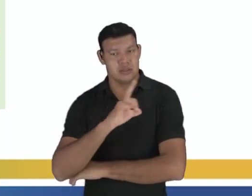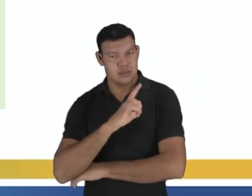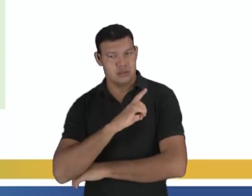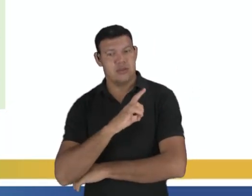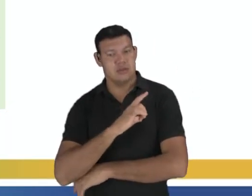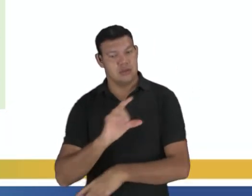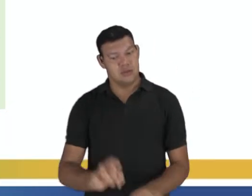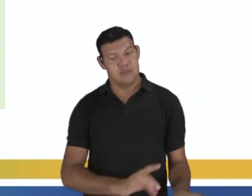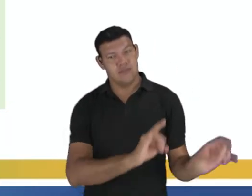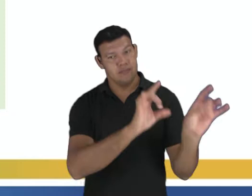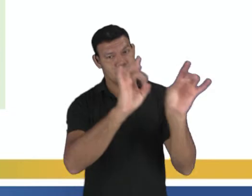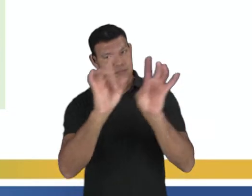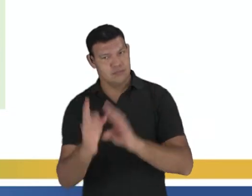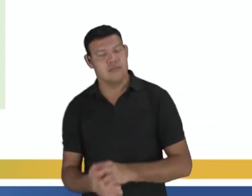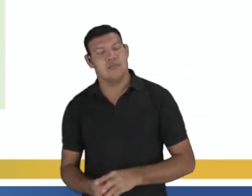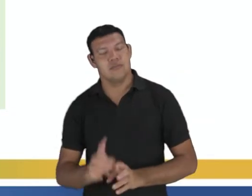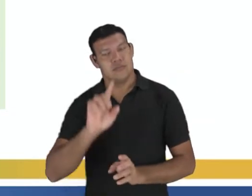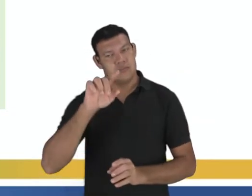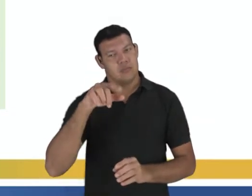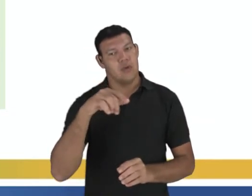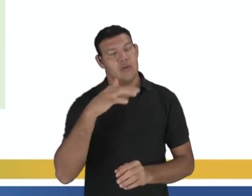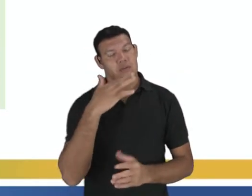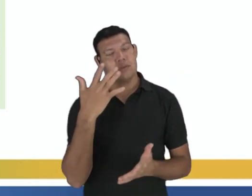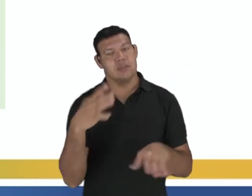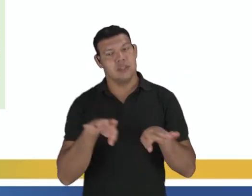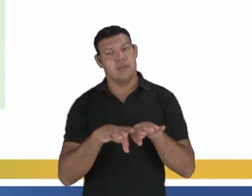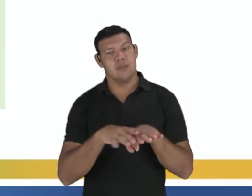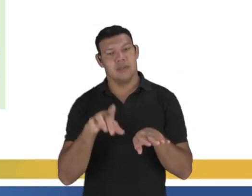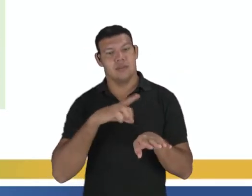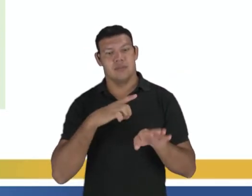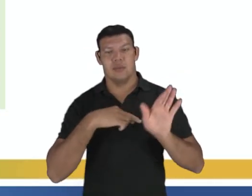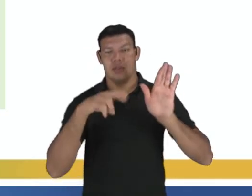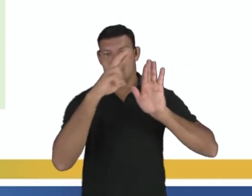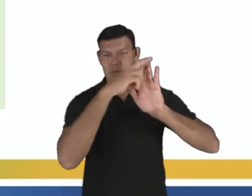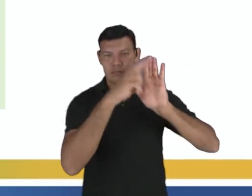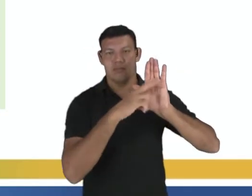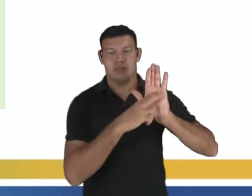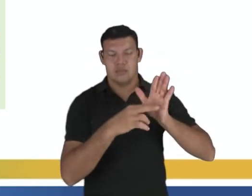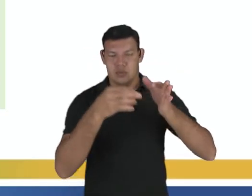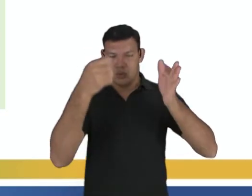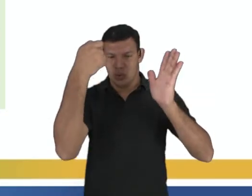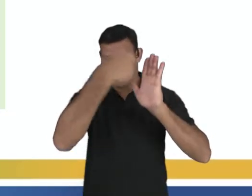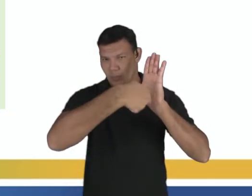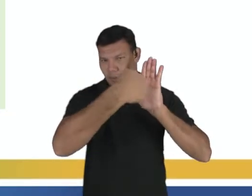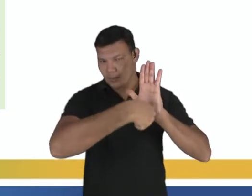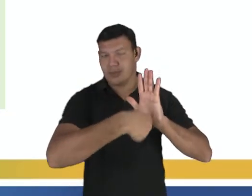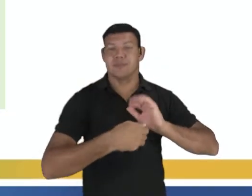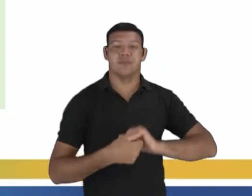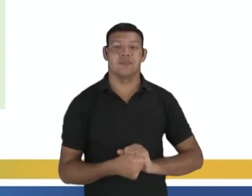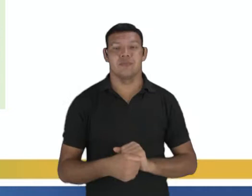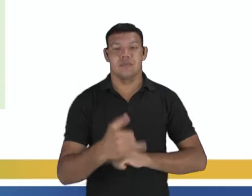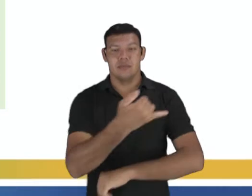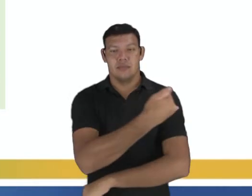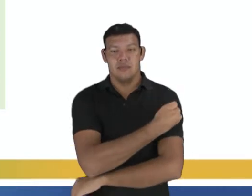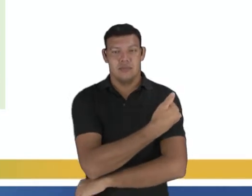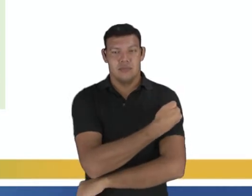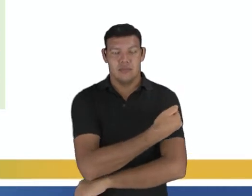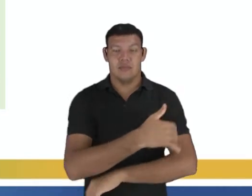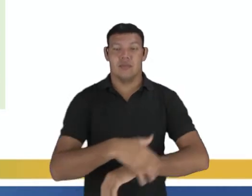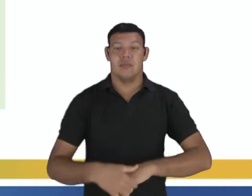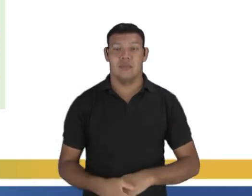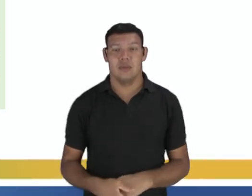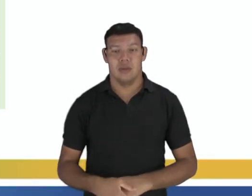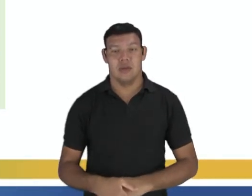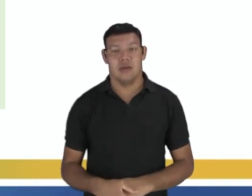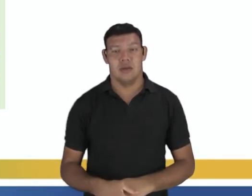próprio, tá? Mas no geral existe ali padrões que se repetem, tá? Então vamos começar ali, são 4 pontos, tá? Por meio da vacina é